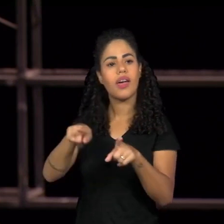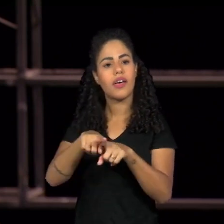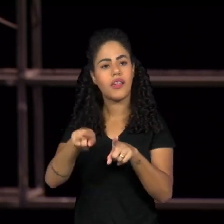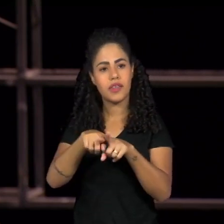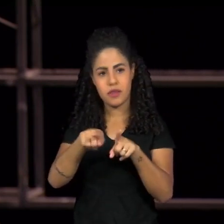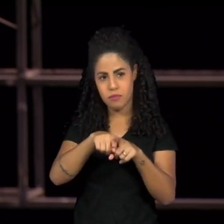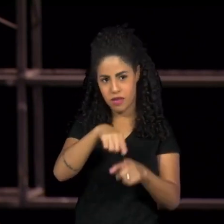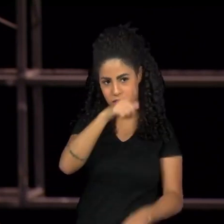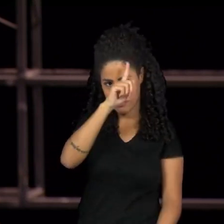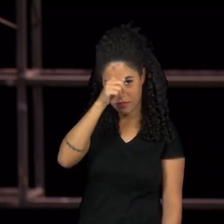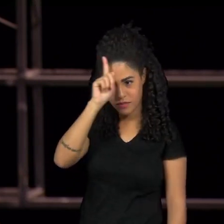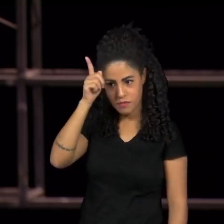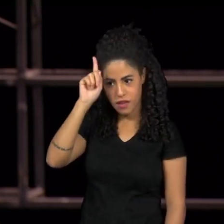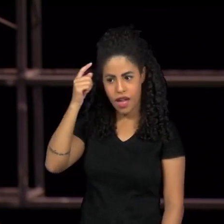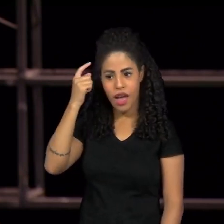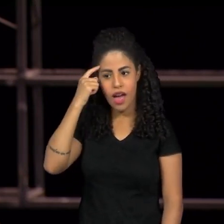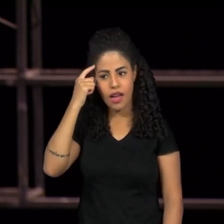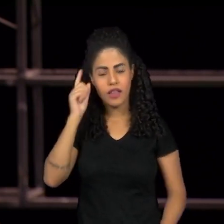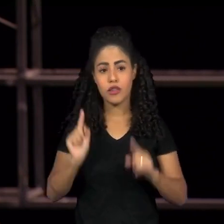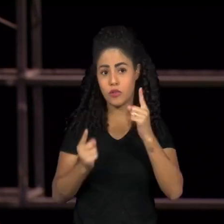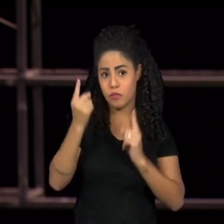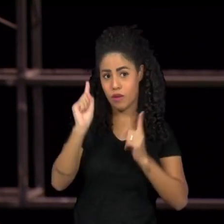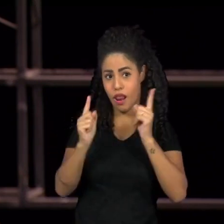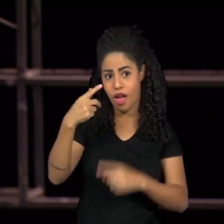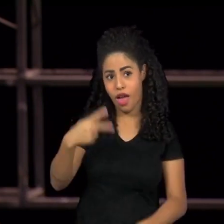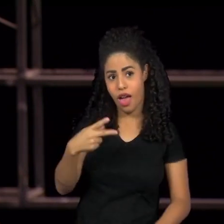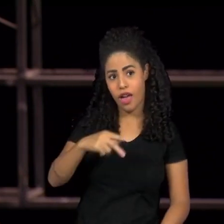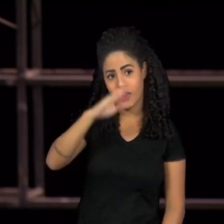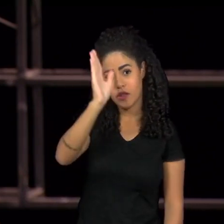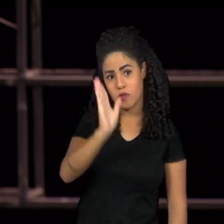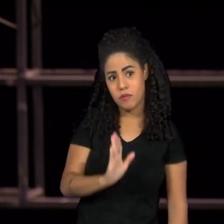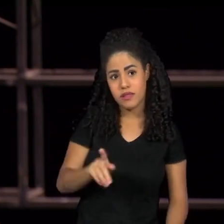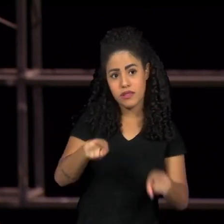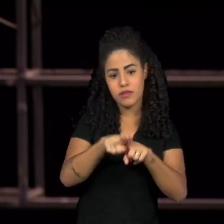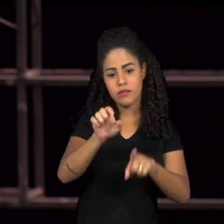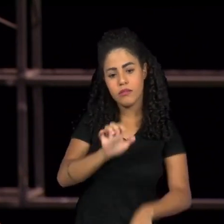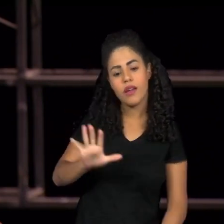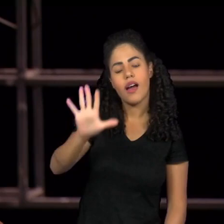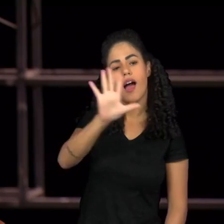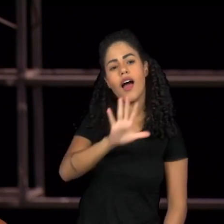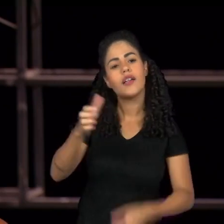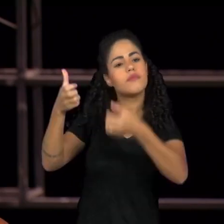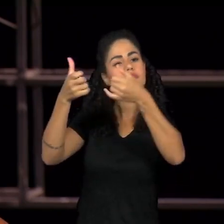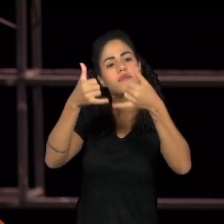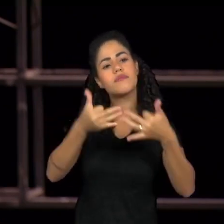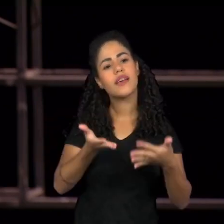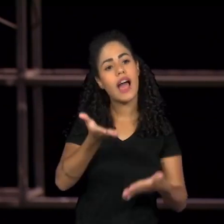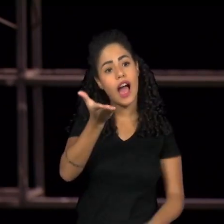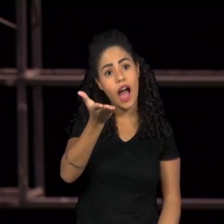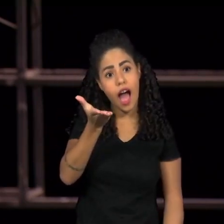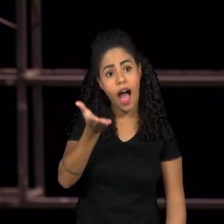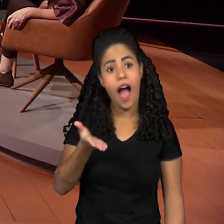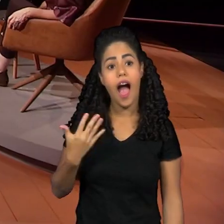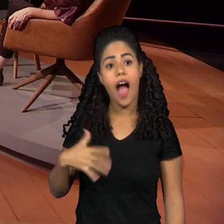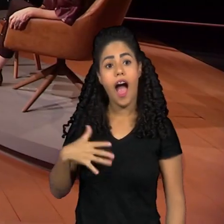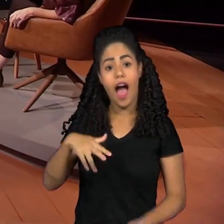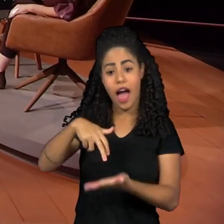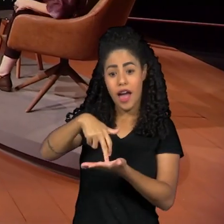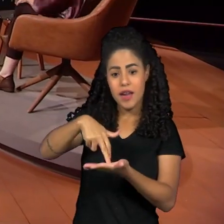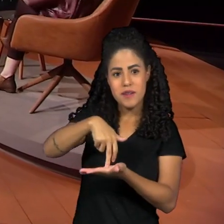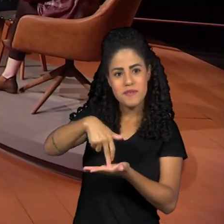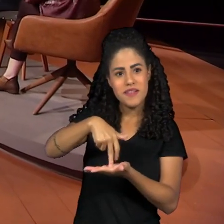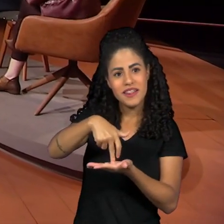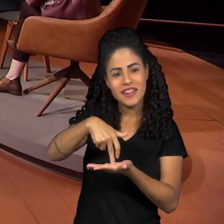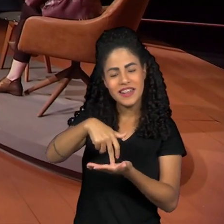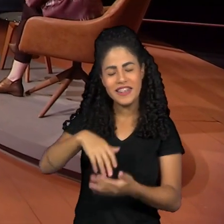né, que fez história tanto na Europa como aqui no Brasil. E a gente montou um quadro sobre ela. Vamos dar uma olhada? Sobre a Baderna.